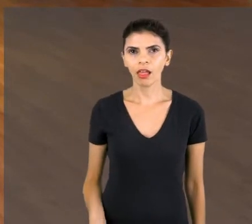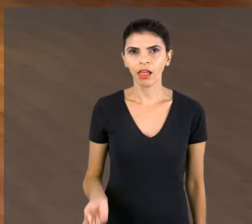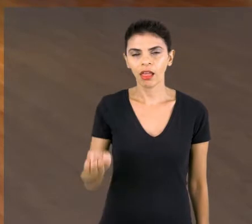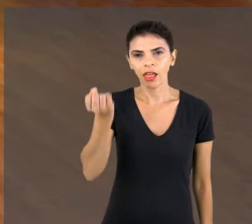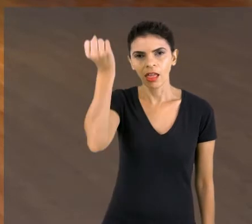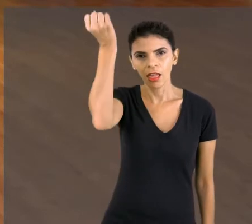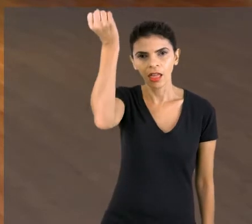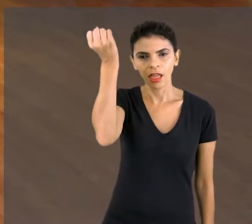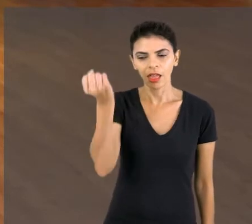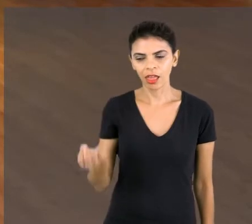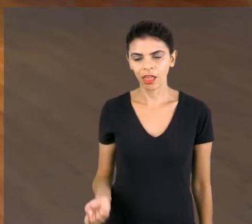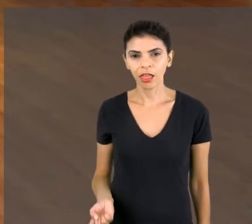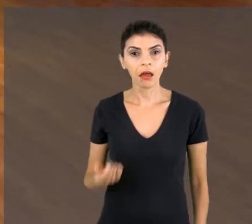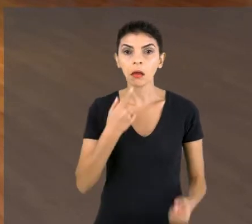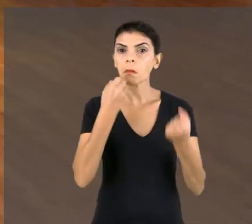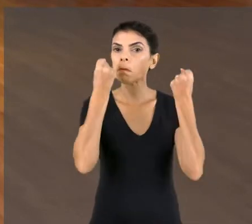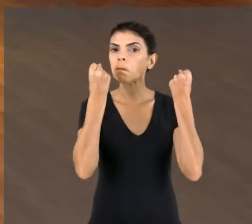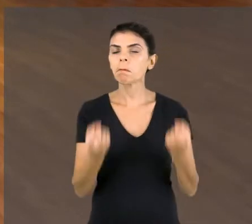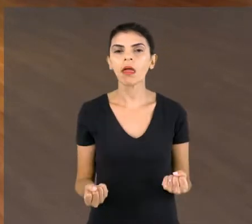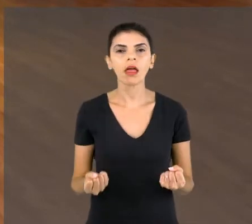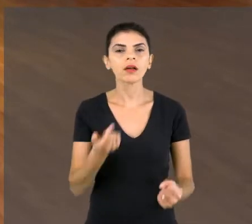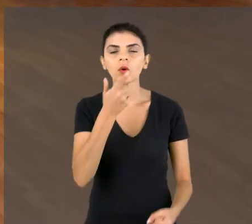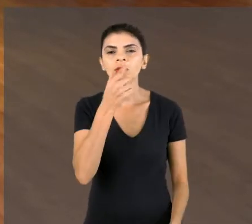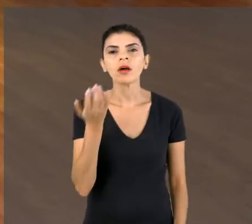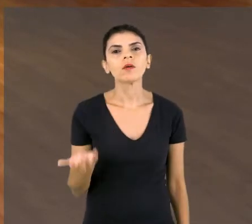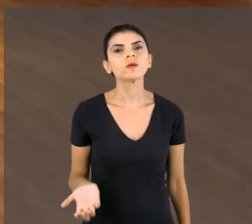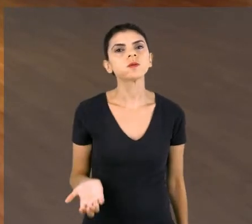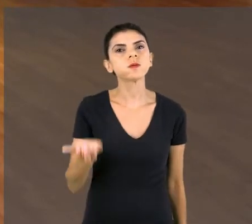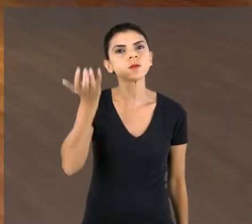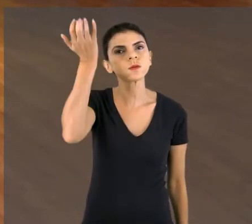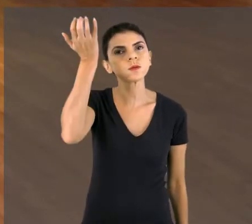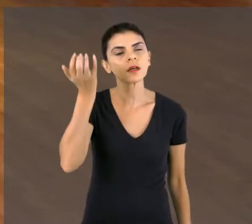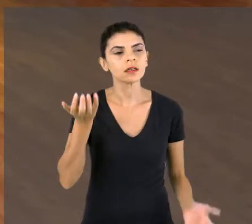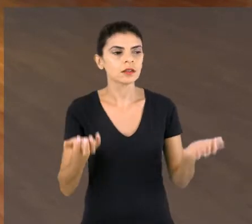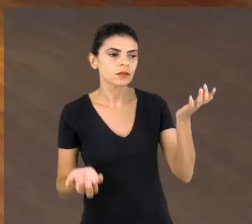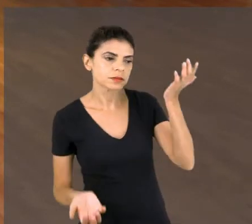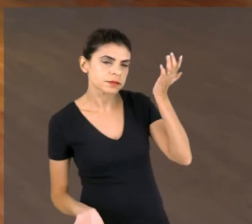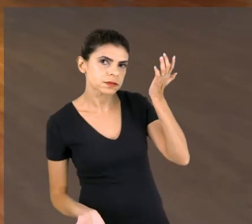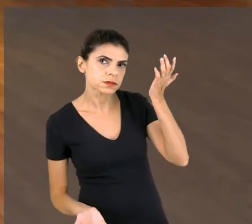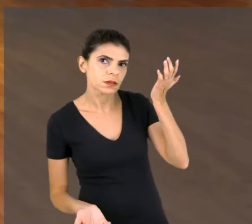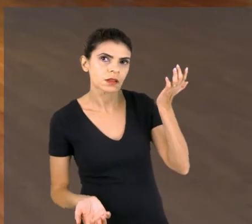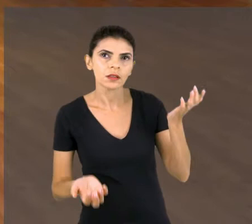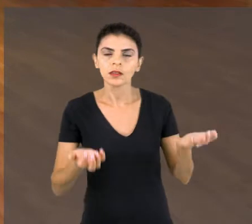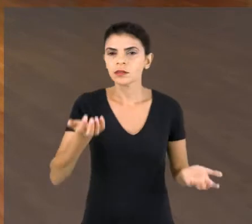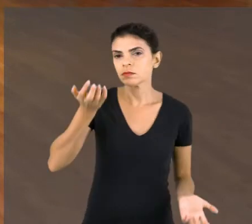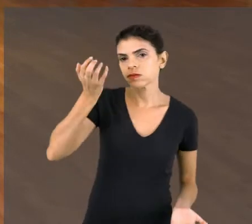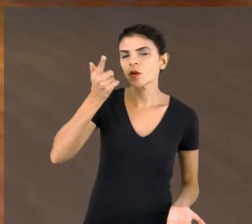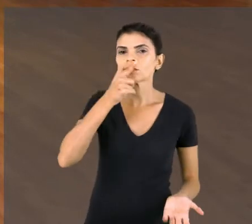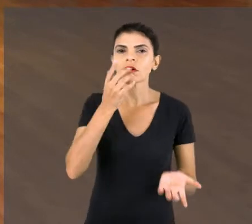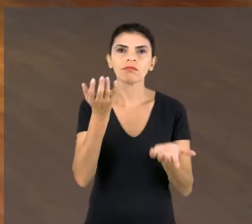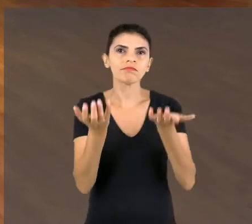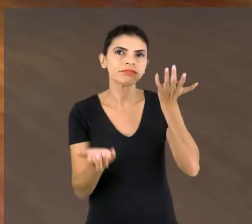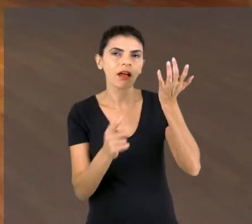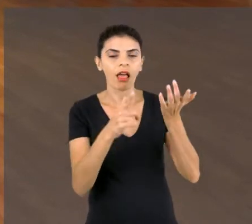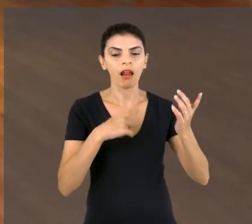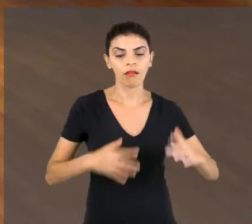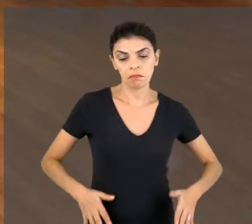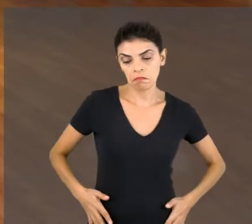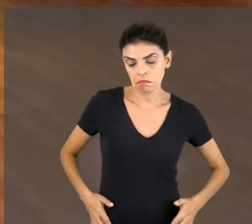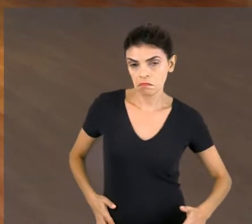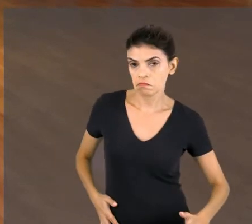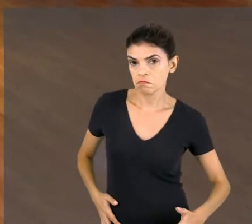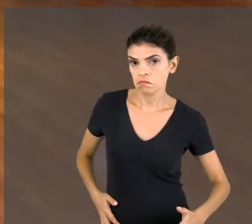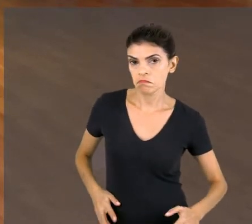consigo esticar e dobrar sem peso. E aí sim, eu estico os braços, encaixando numa boa posição e a volante vai